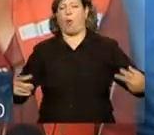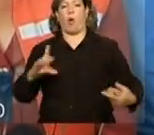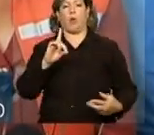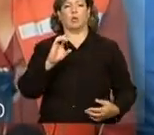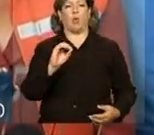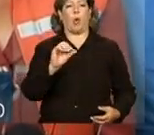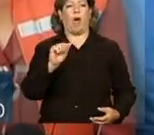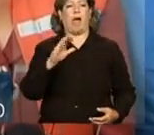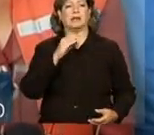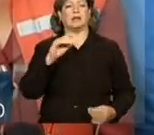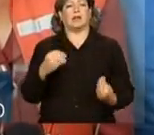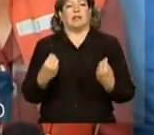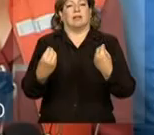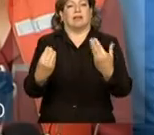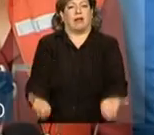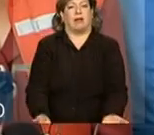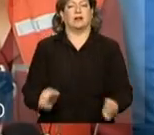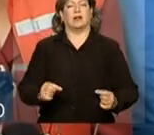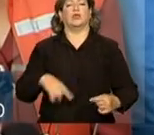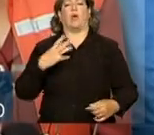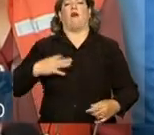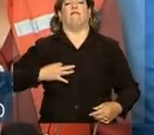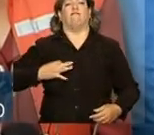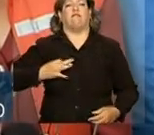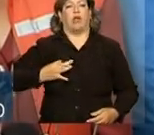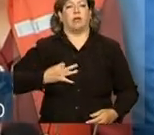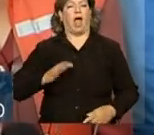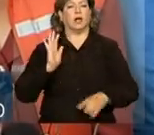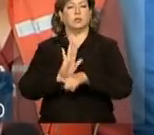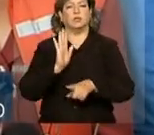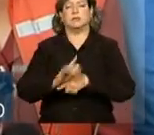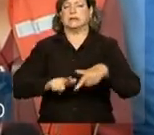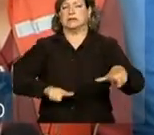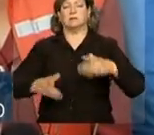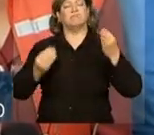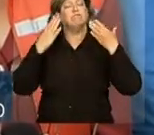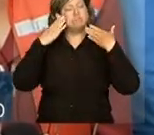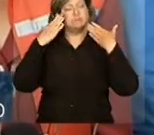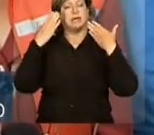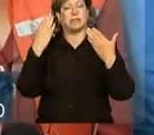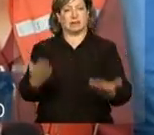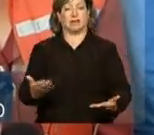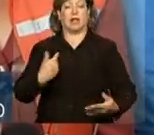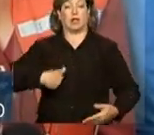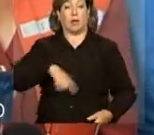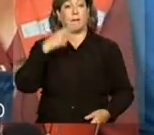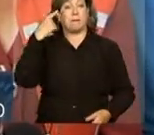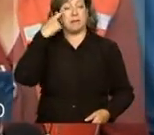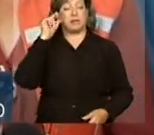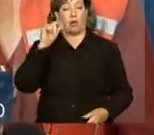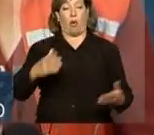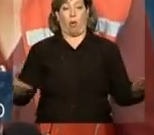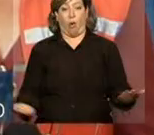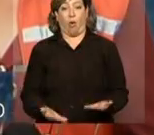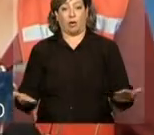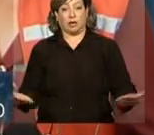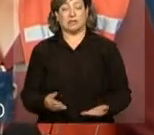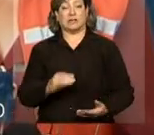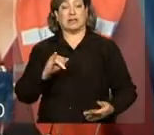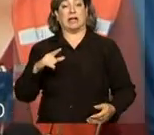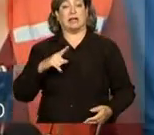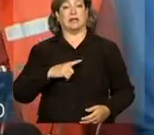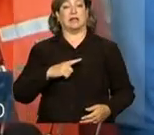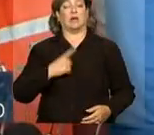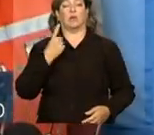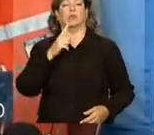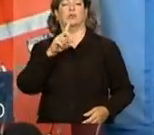também trabalhado voluntariamente. Muito obrigado a todos. Nós imaginávamos que hoje teríamos um dia de maior conforto,